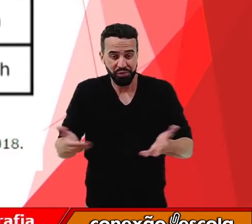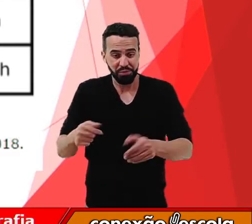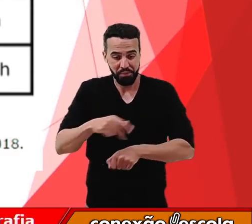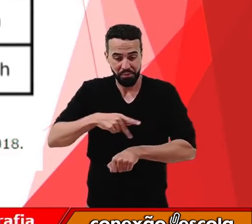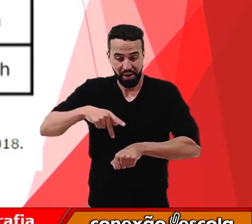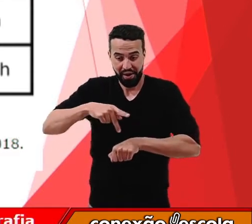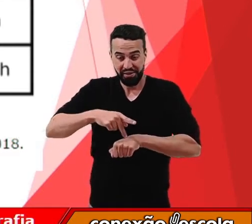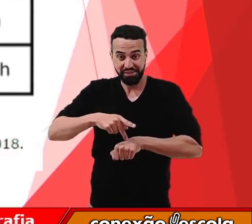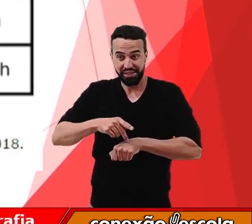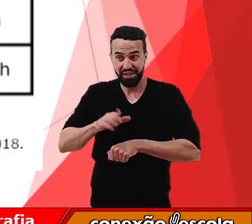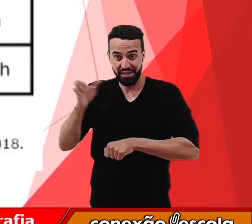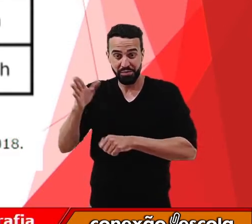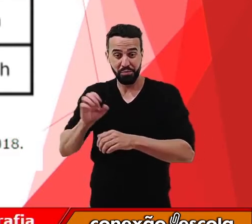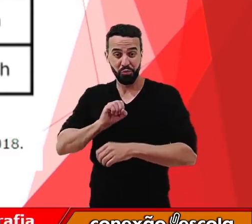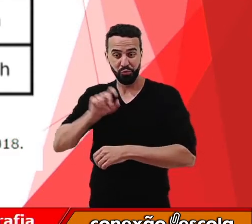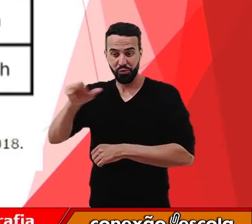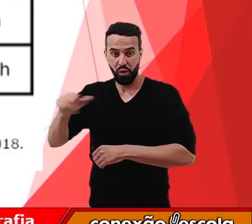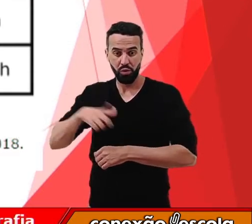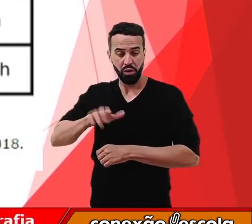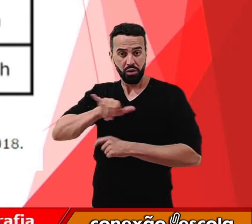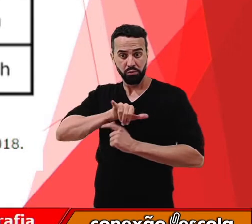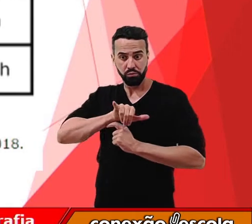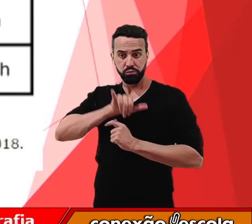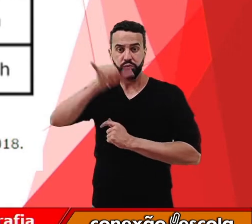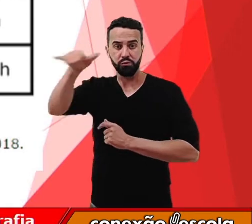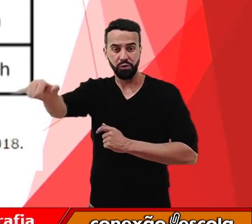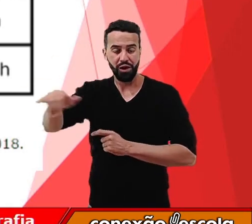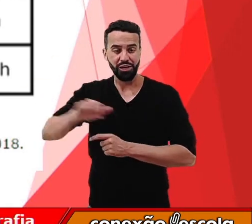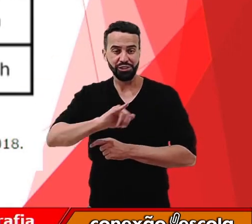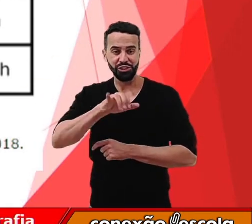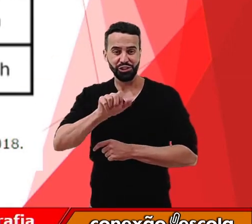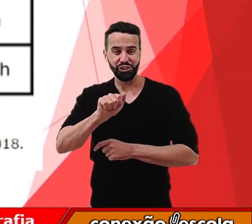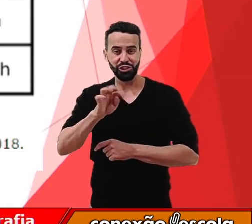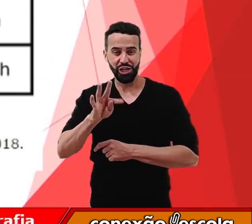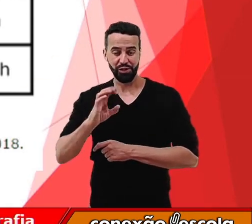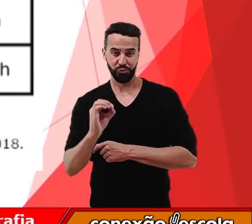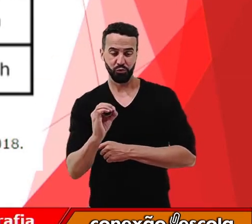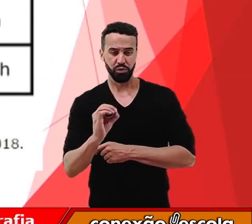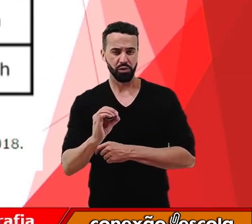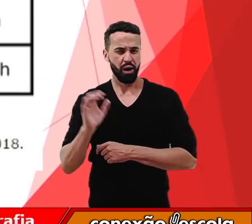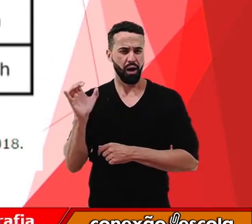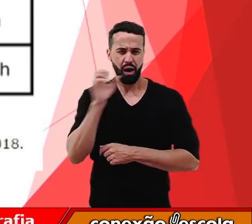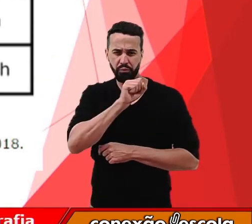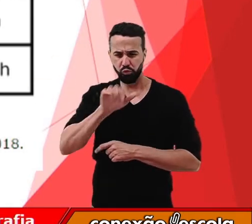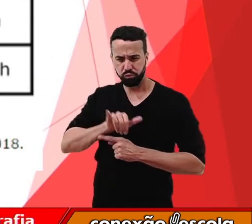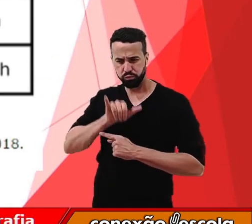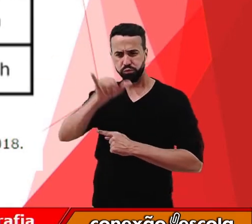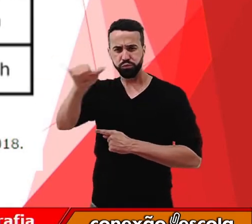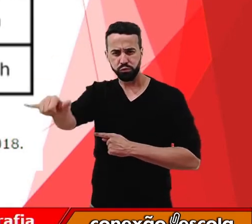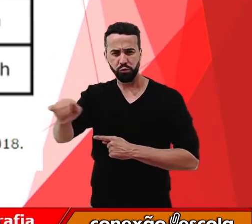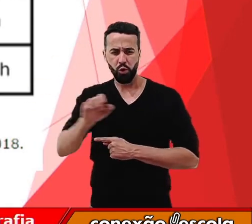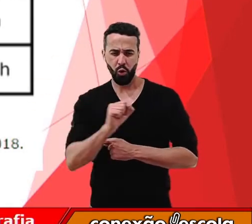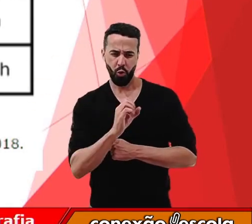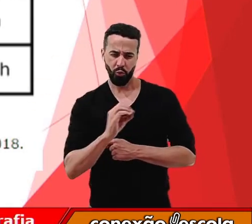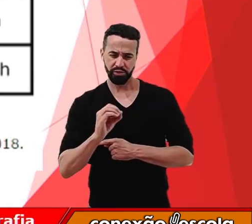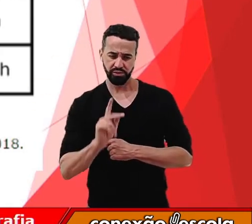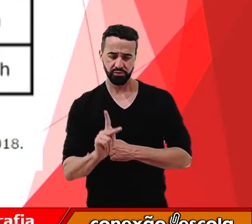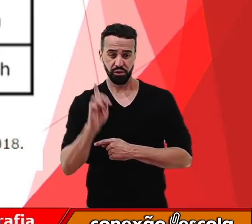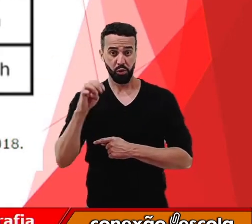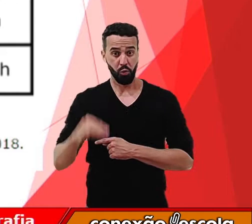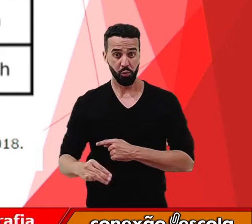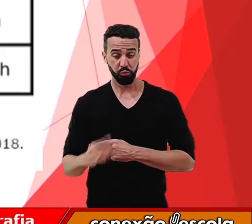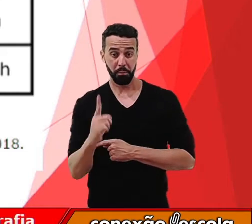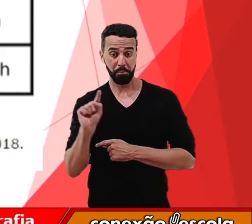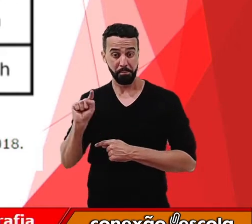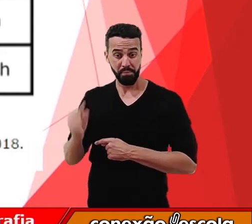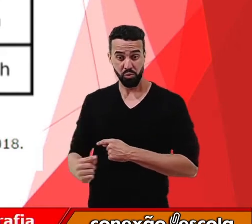com jatos que percorrem aí esse trajeto de 800 até 1.100 km por hora.